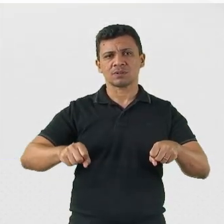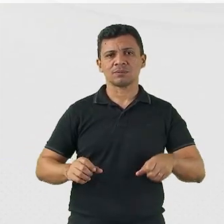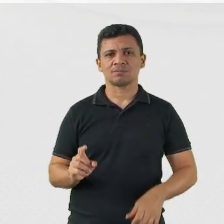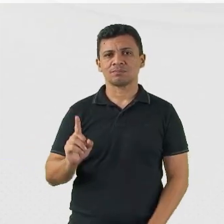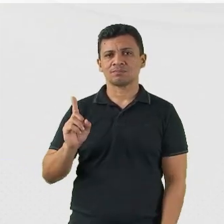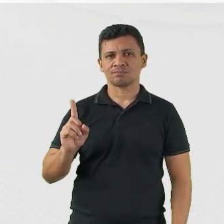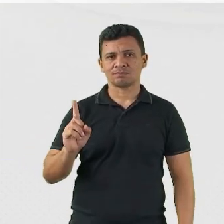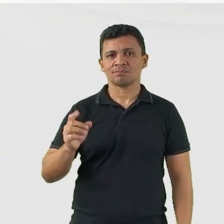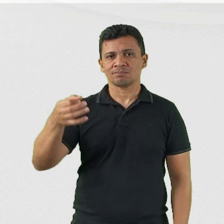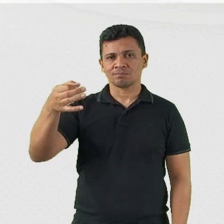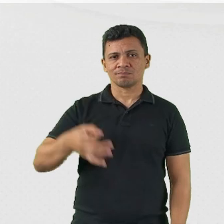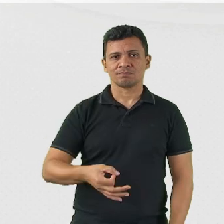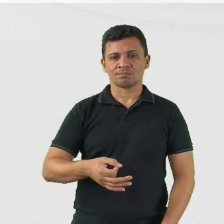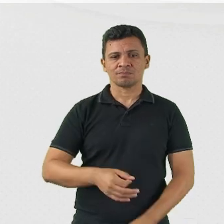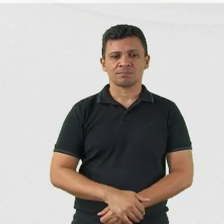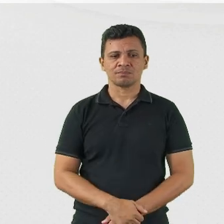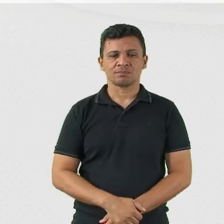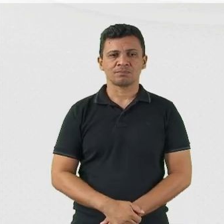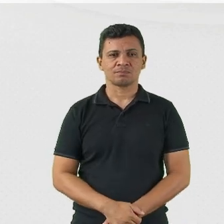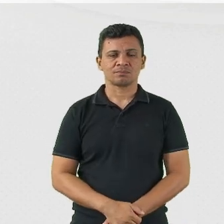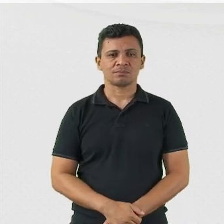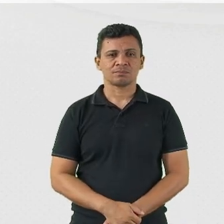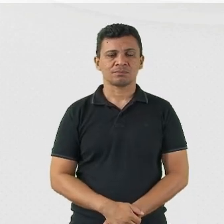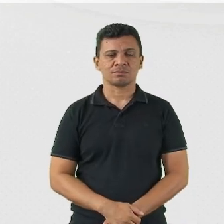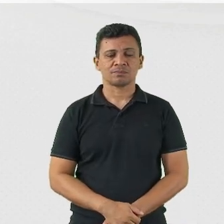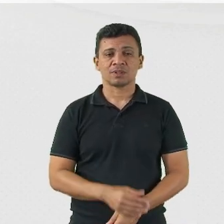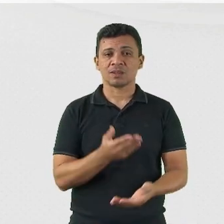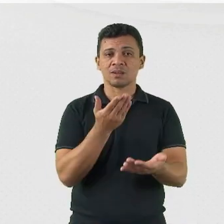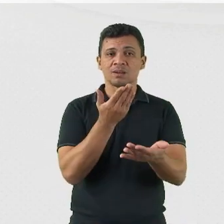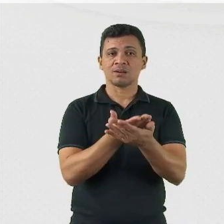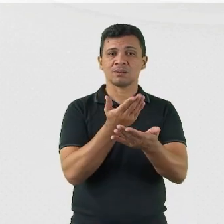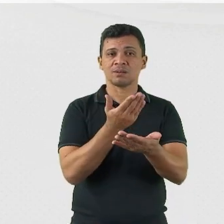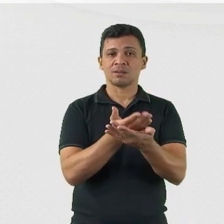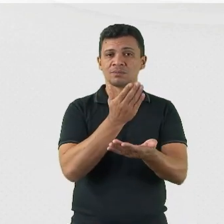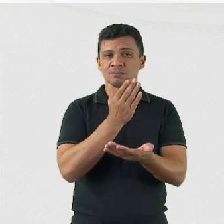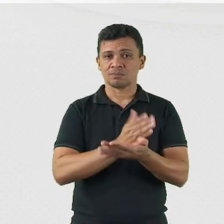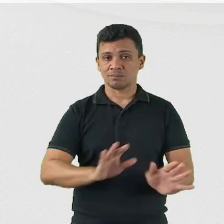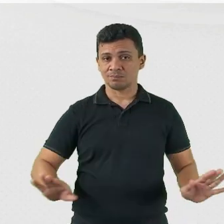como alternativa correta. Pessoal, nós encerramos mais uma